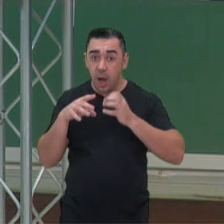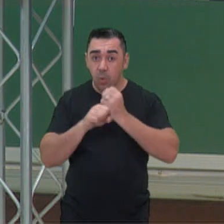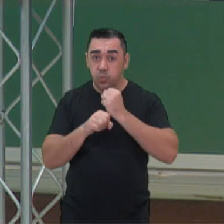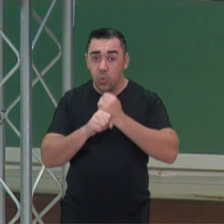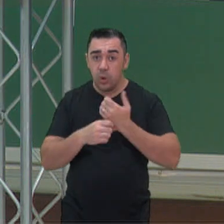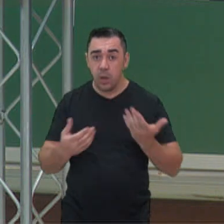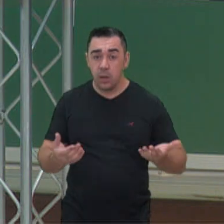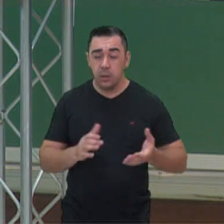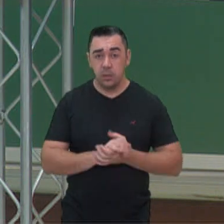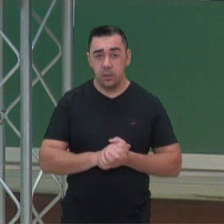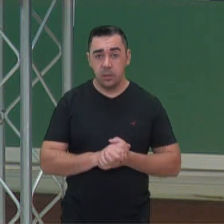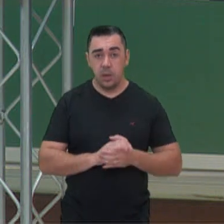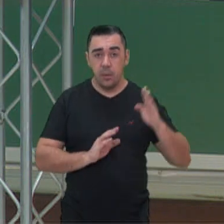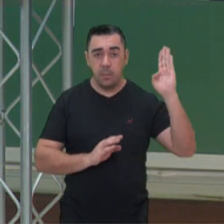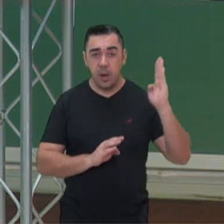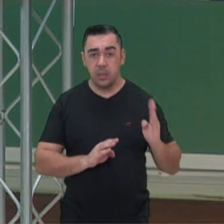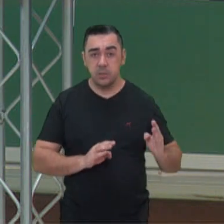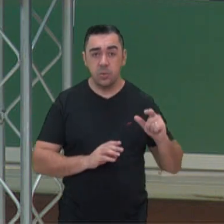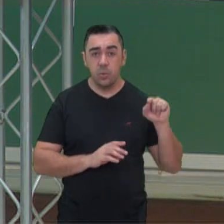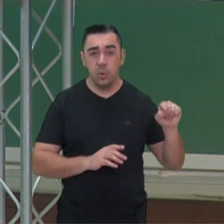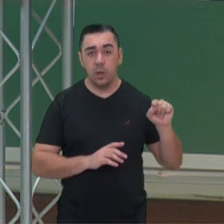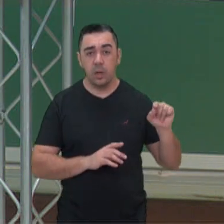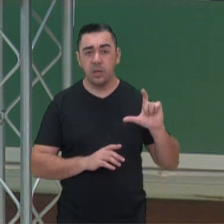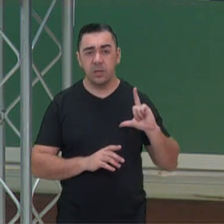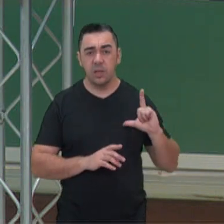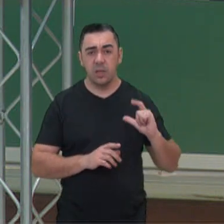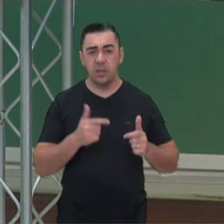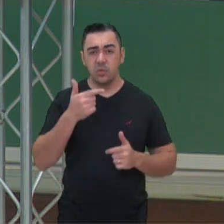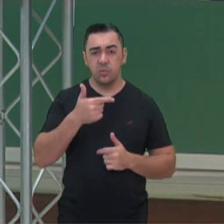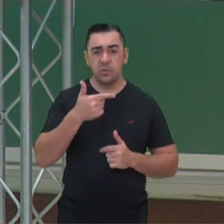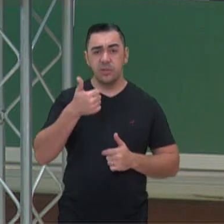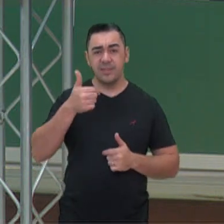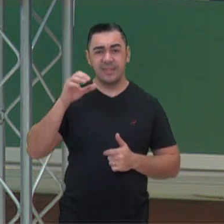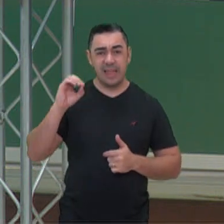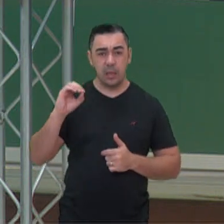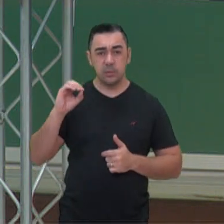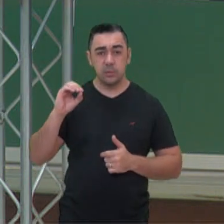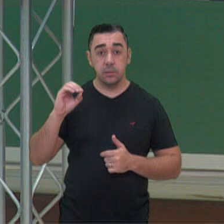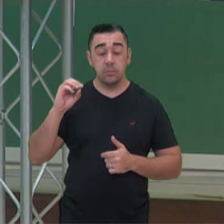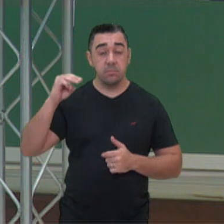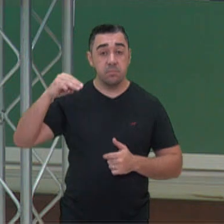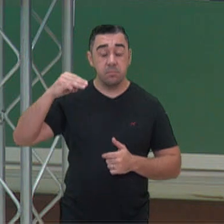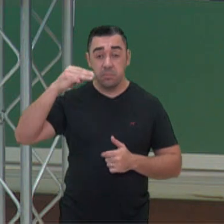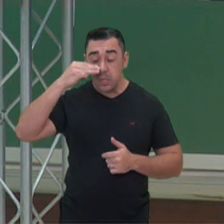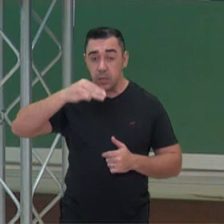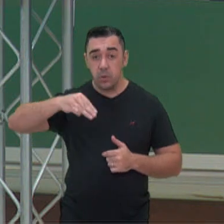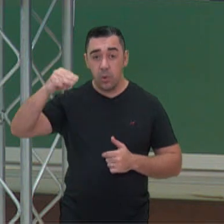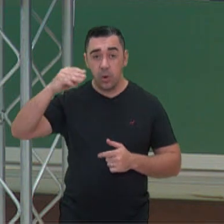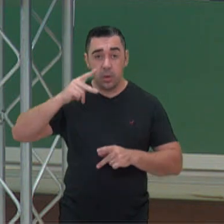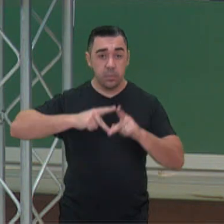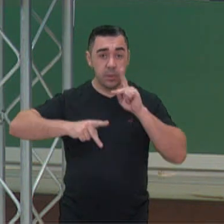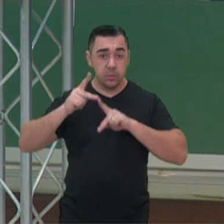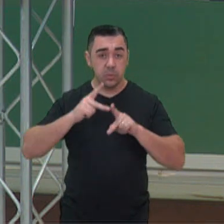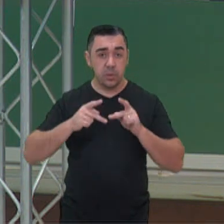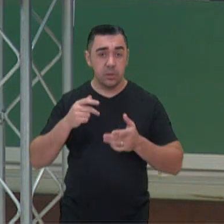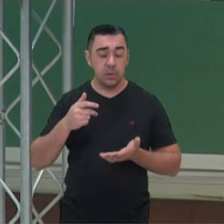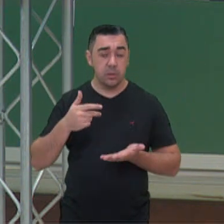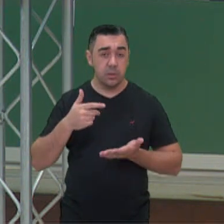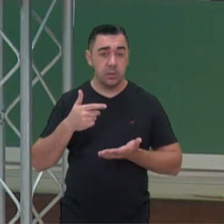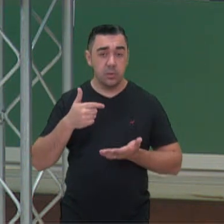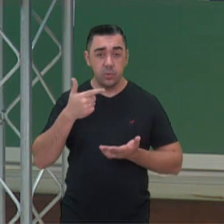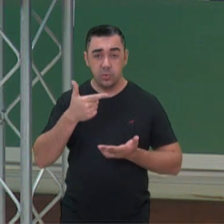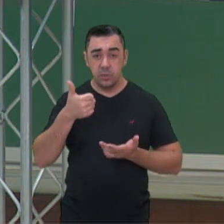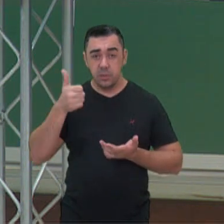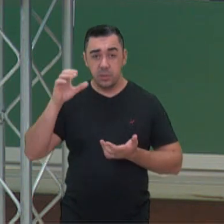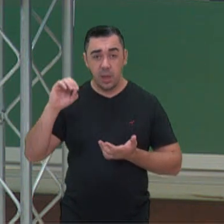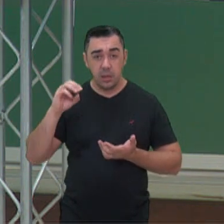O Brasil tem 200, vamos deixar 210 arredondado, porque esse ano não vai ter contagem da população, vai